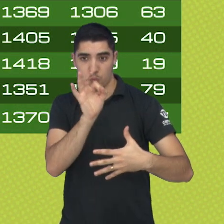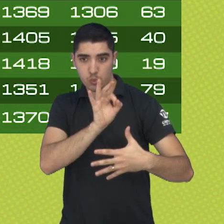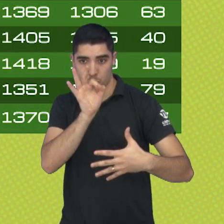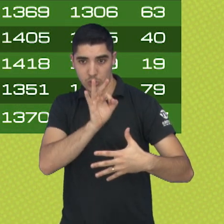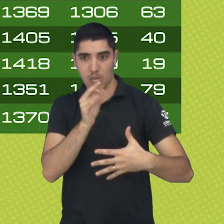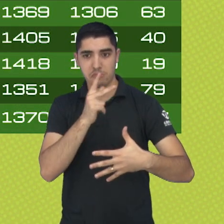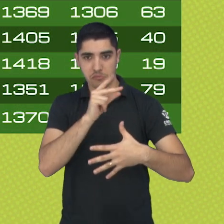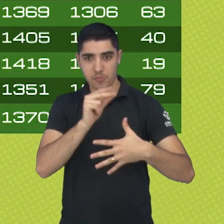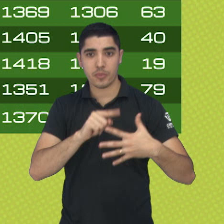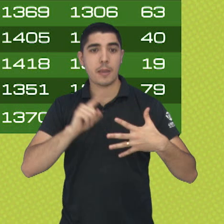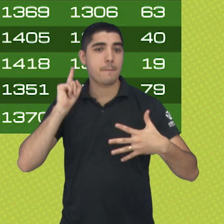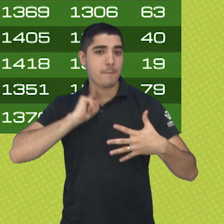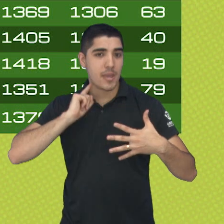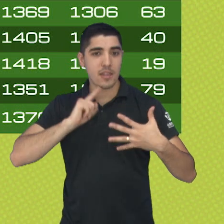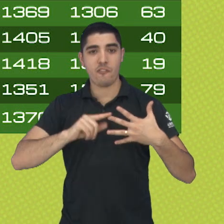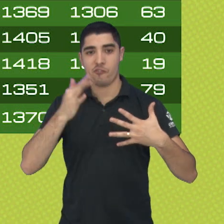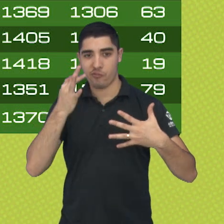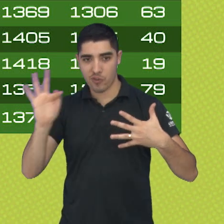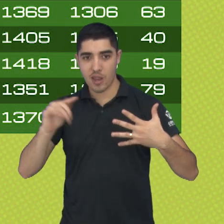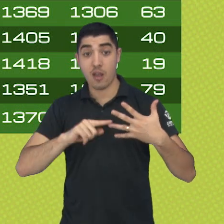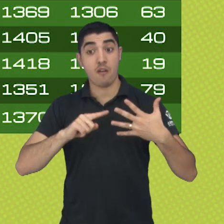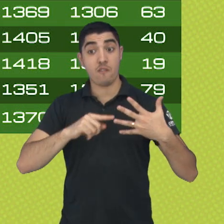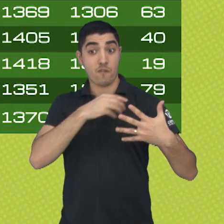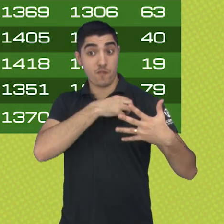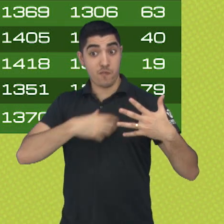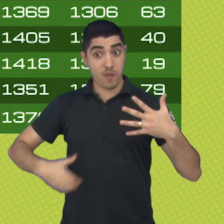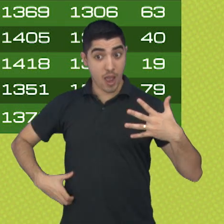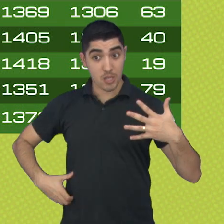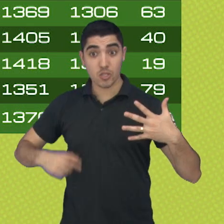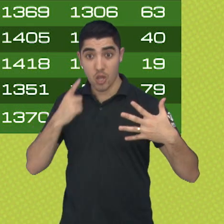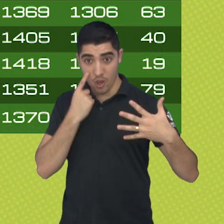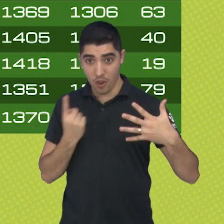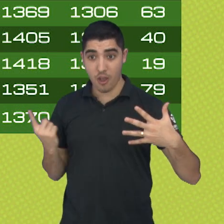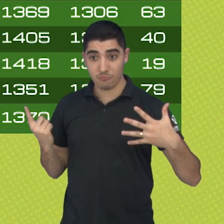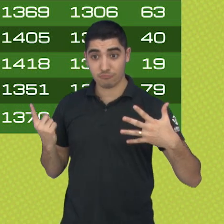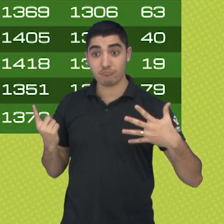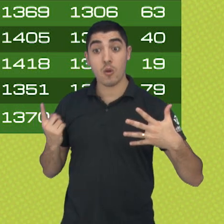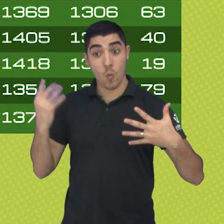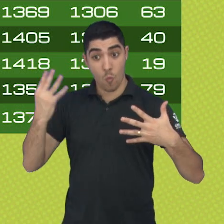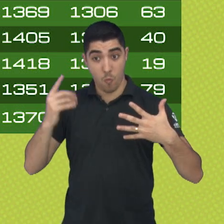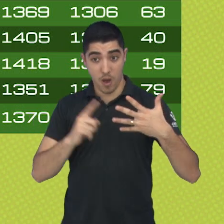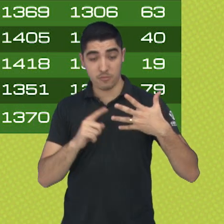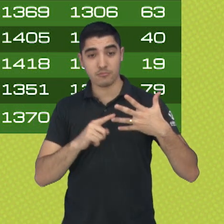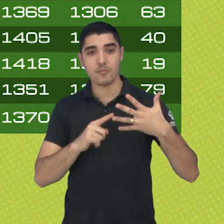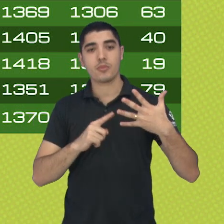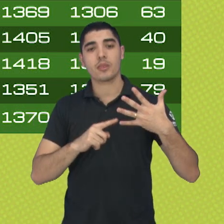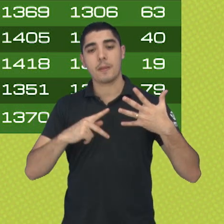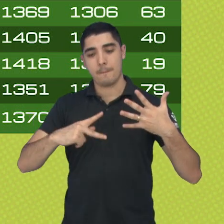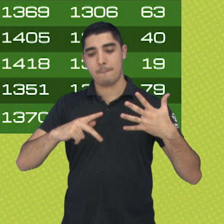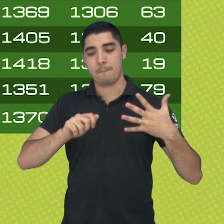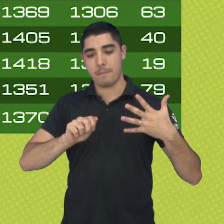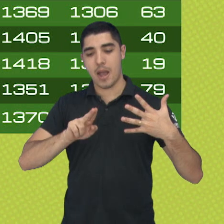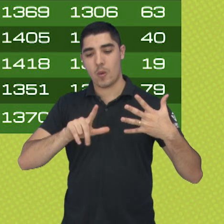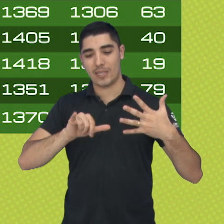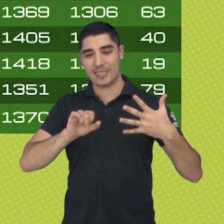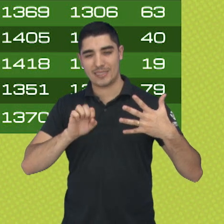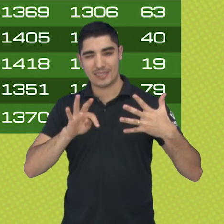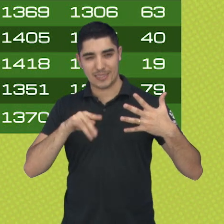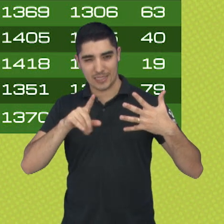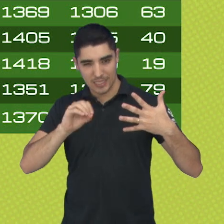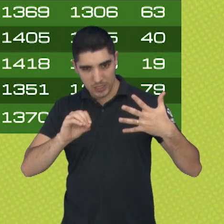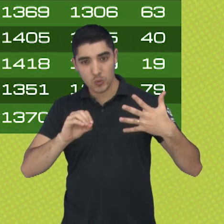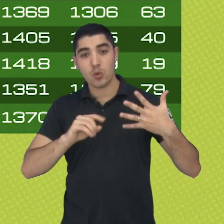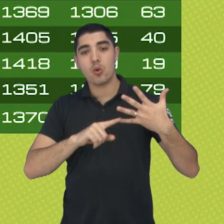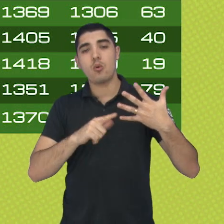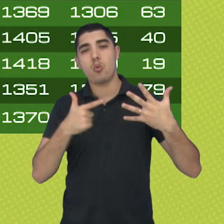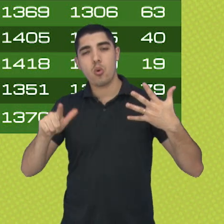na sequência, Franca, Vasco, olha só, o Vasco que o São José ganhou, tá ali, ó, já tá em 4º, Paulistano, Unifacisa, Fortaleza, Bauru, São José é